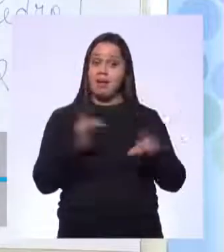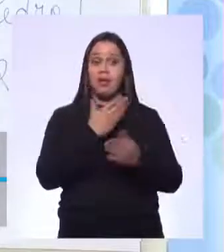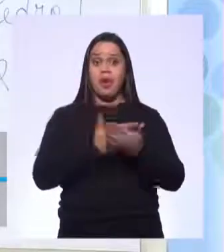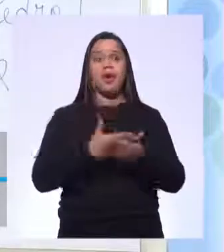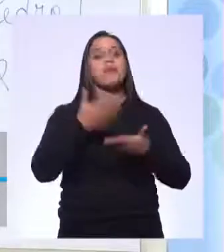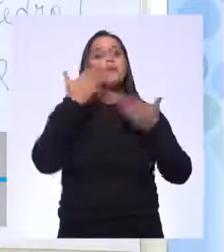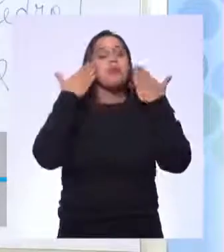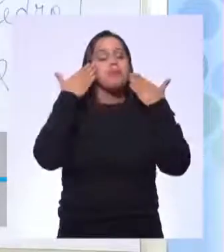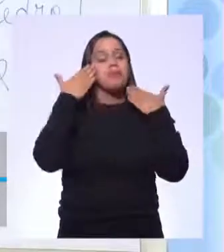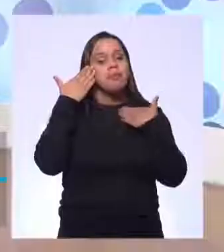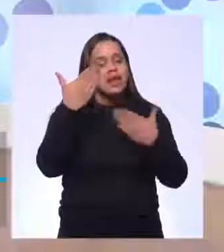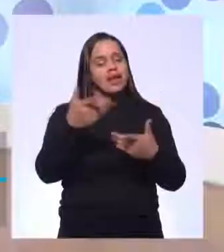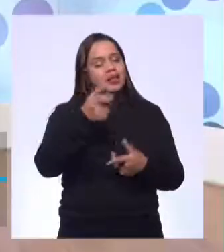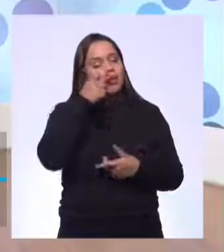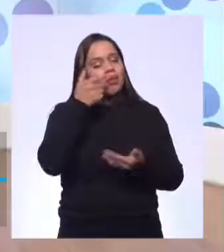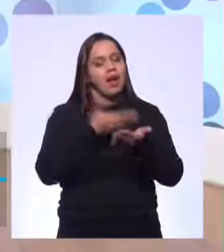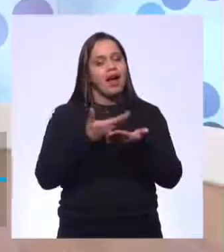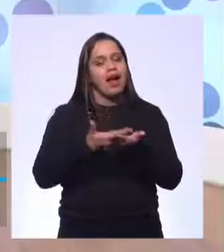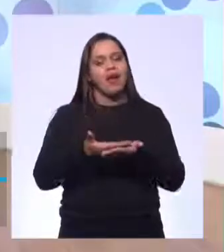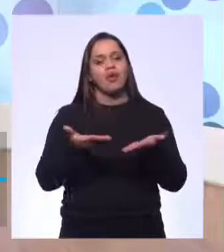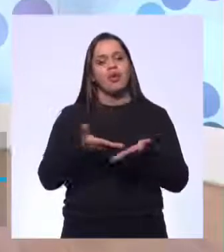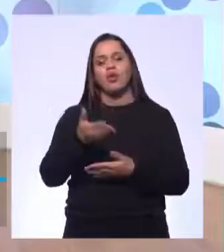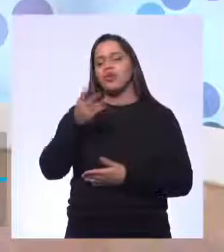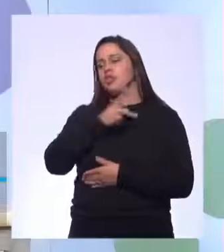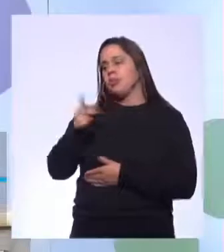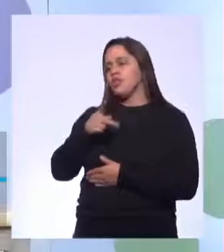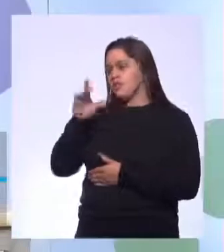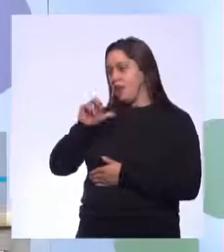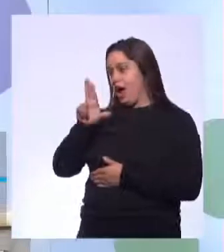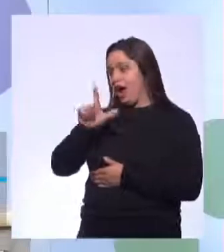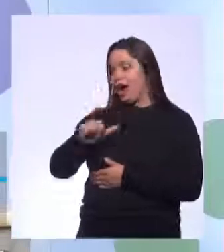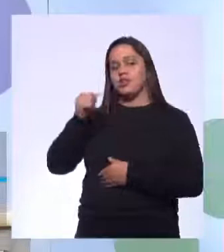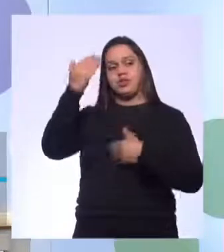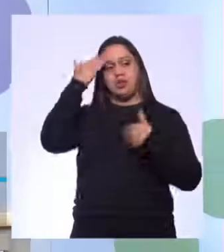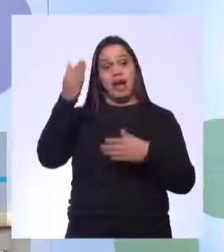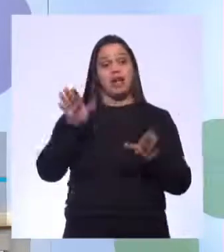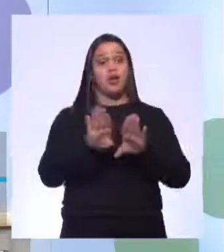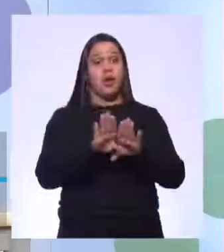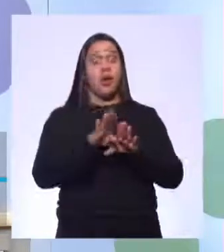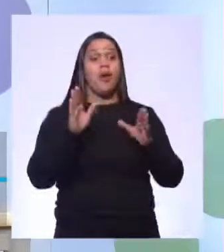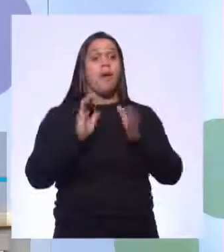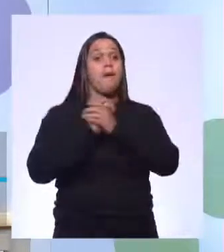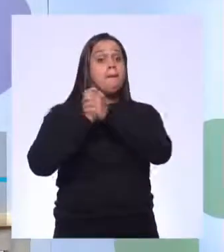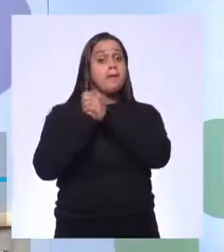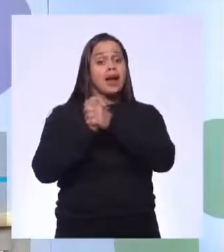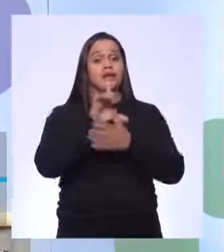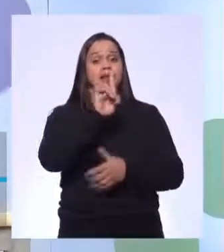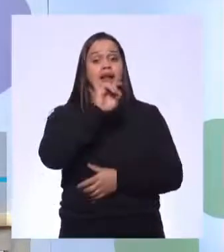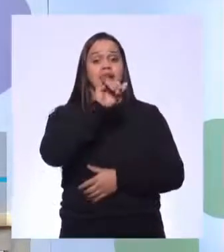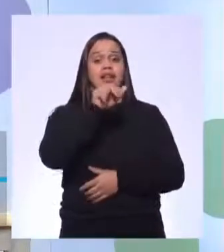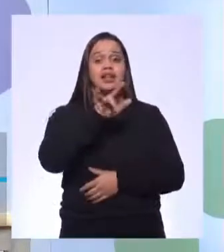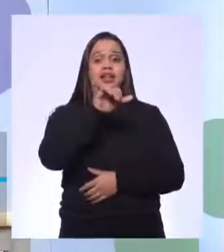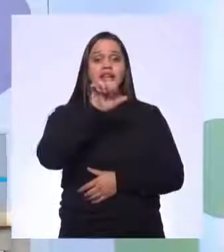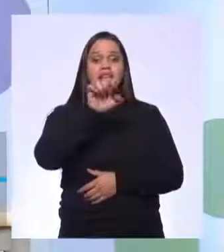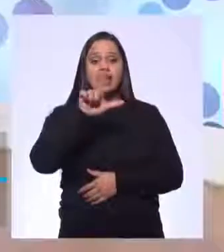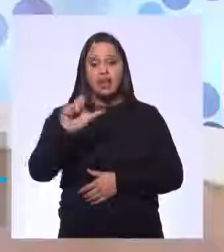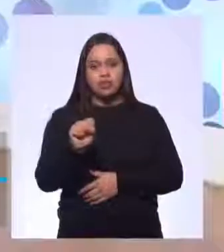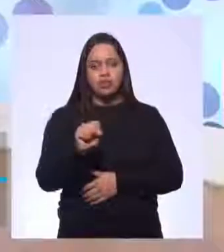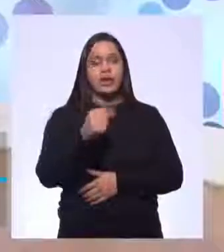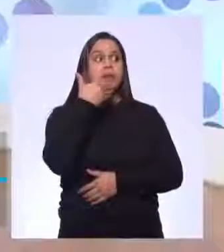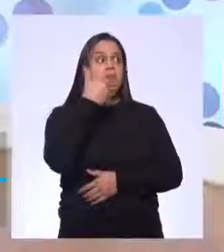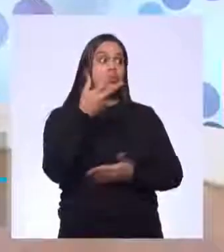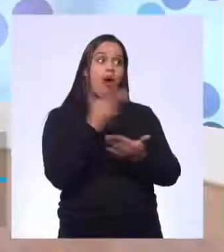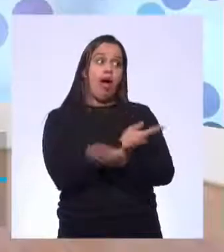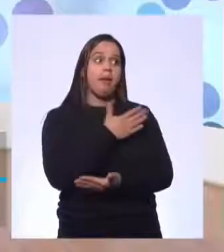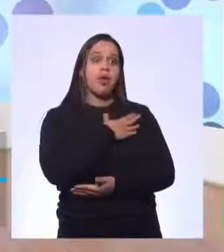pela atenção de todos. Obrigada, professor Carlos. Vamos lá, parabéns, Daniels, é isso o seu nome, Daniels, né? Parabéns. Ele pediu para não errar o nome dele, é